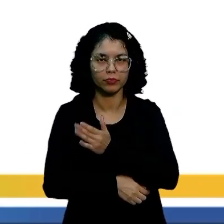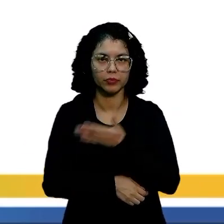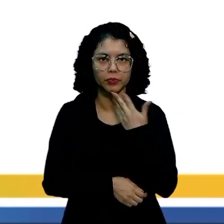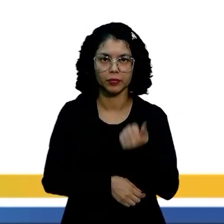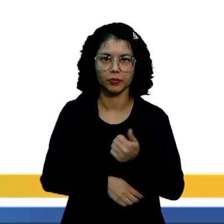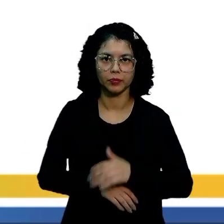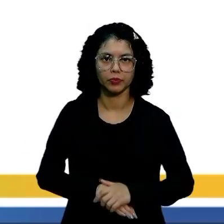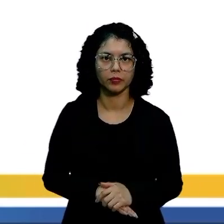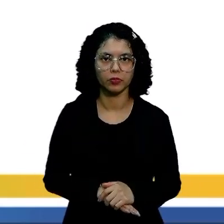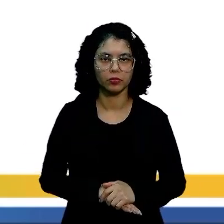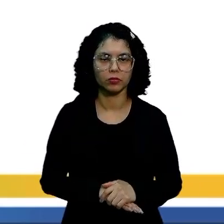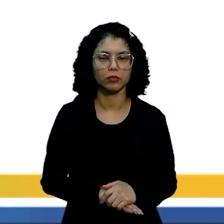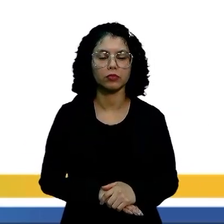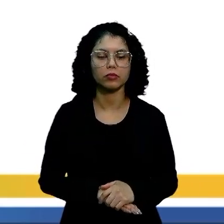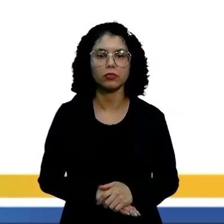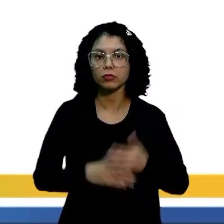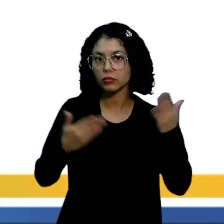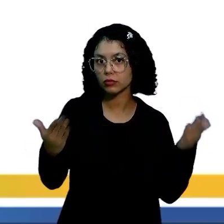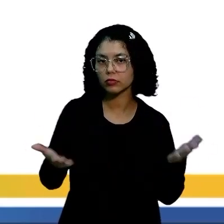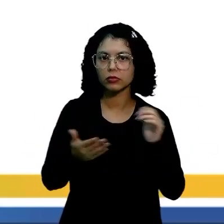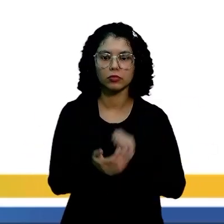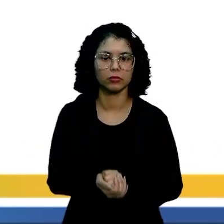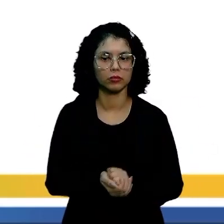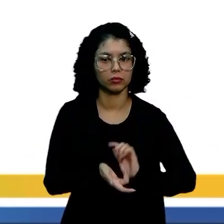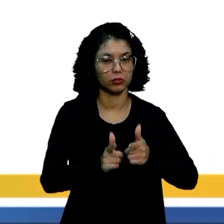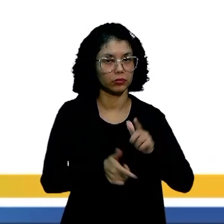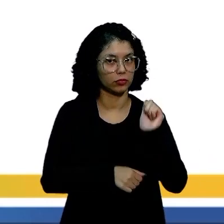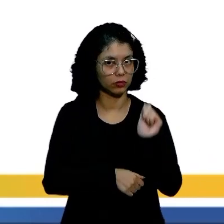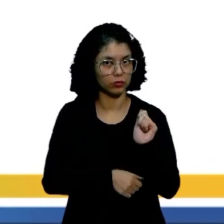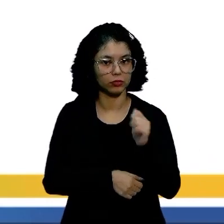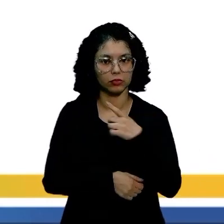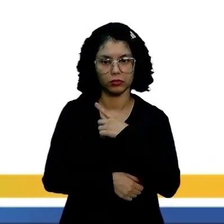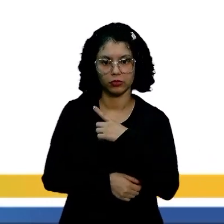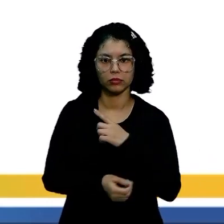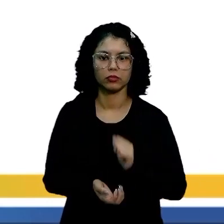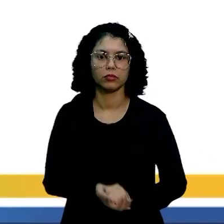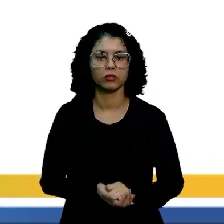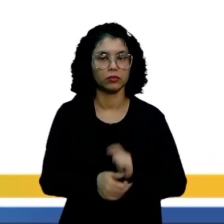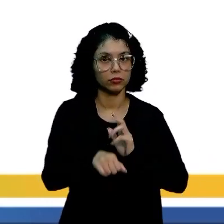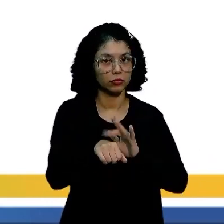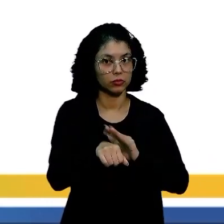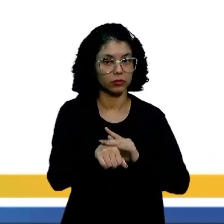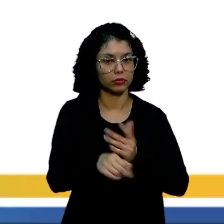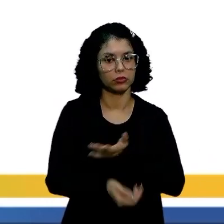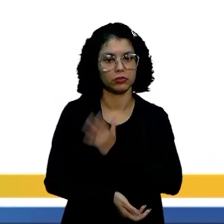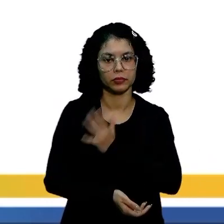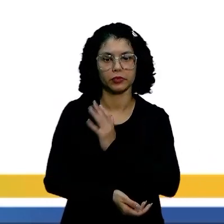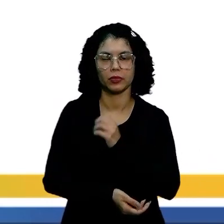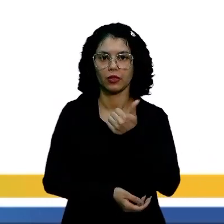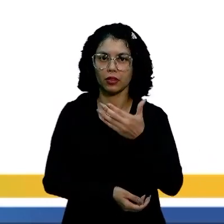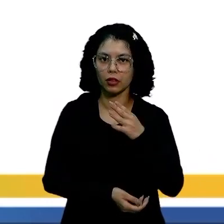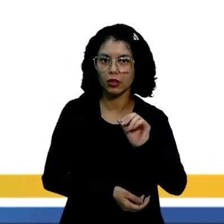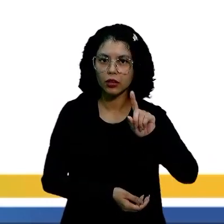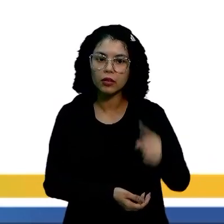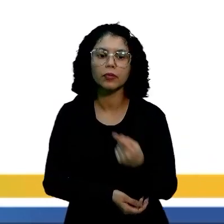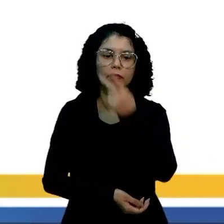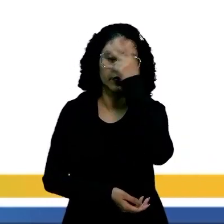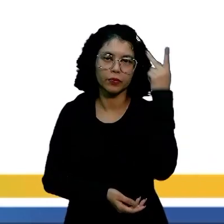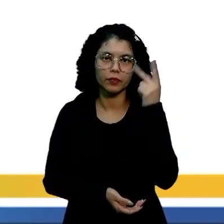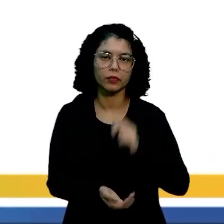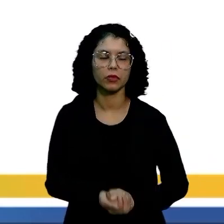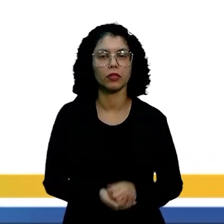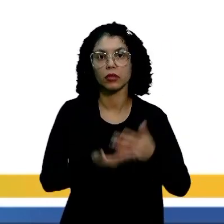coração. Então, na letra A nós temos as doenças do coração atacam 10.000 pacientes.